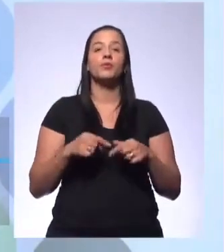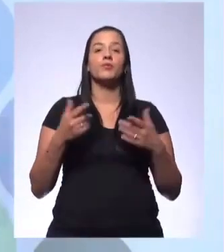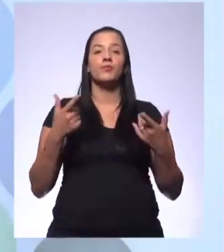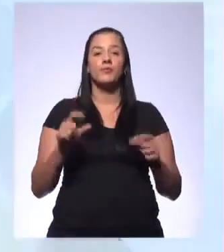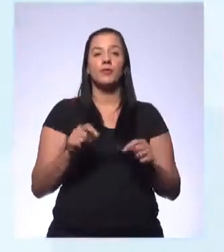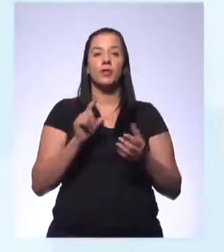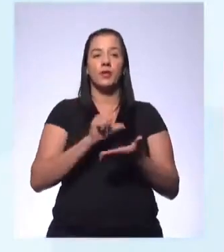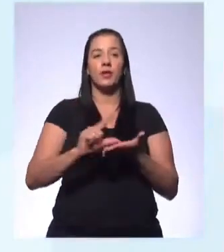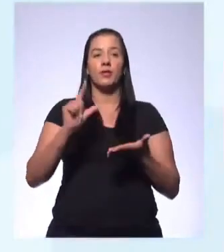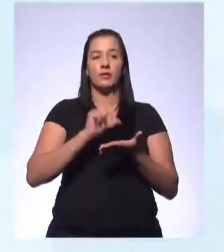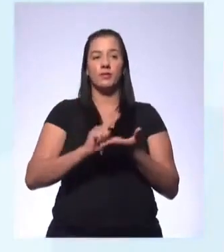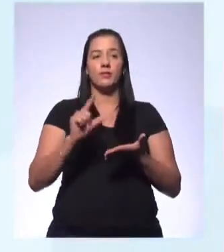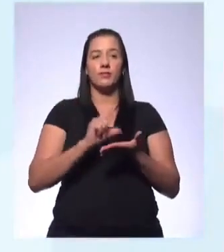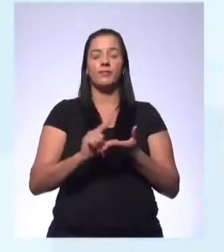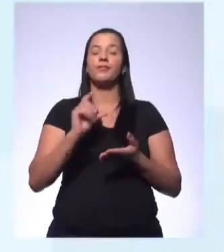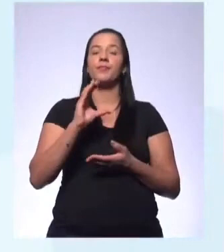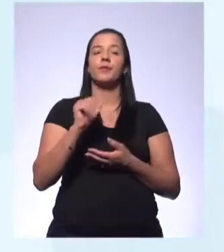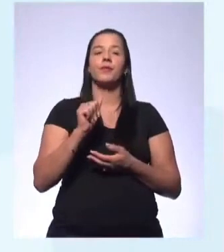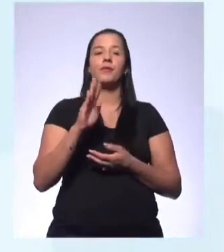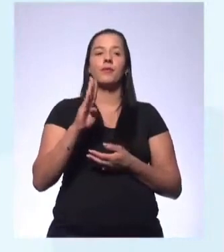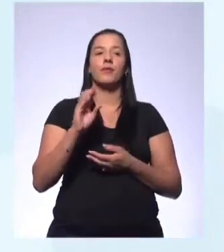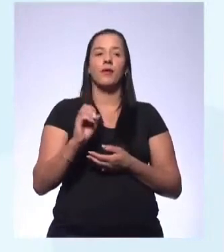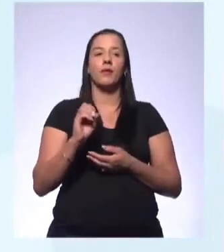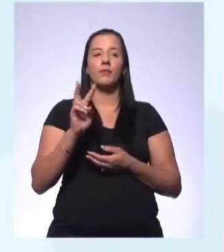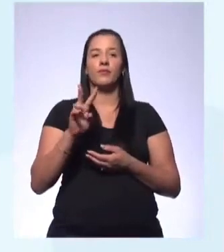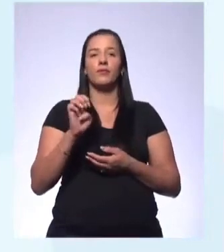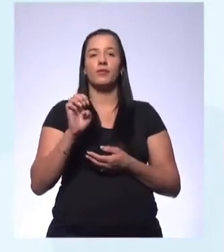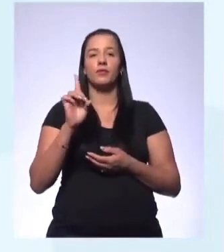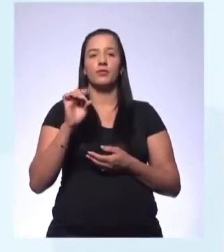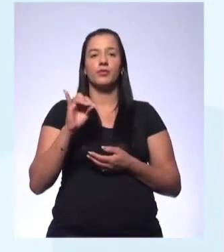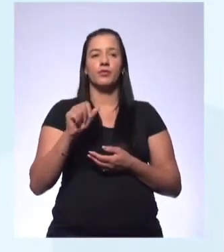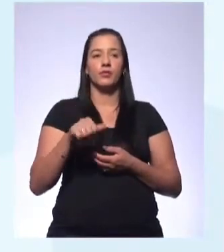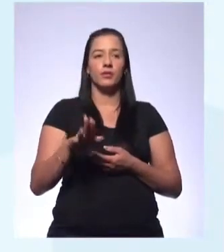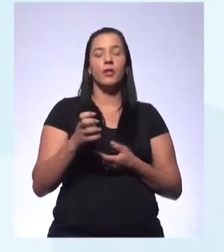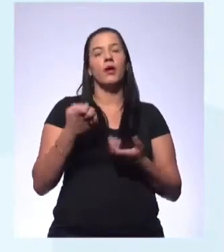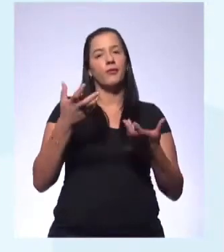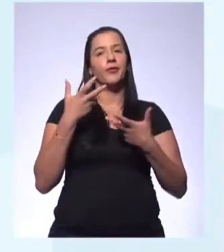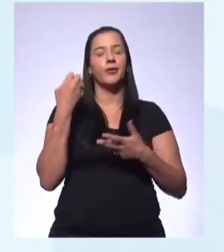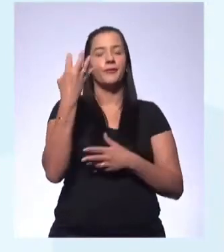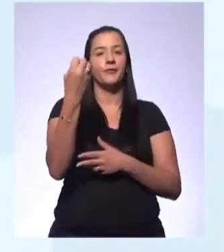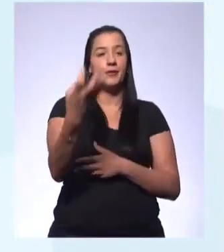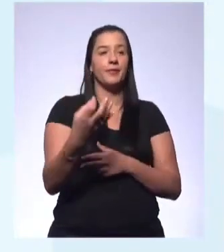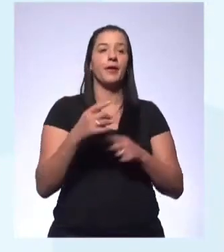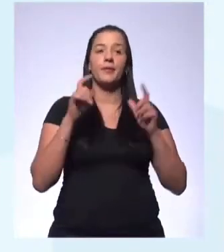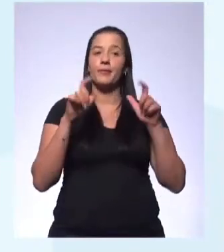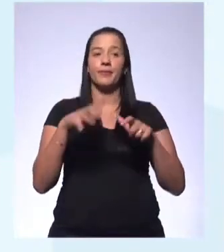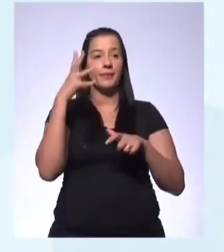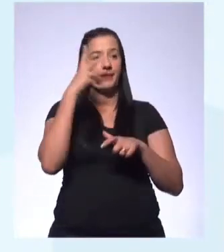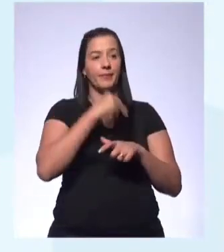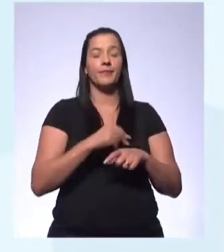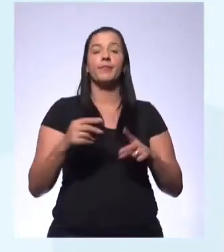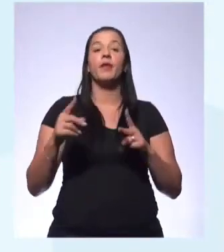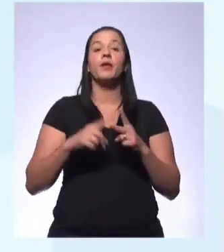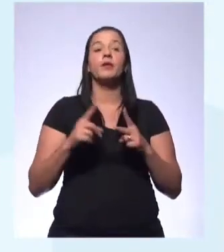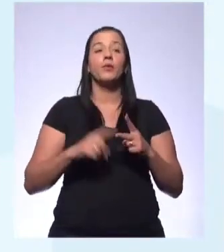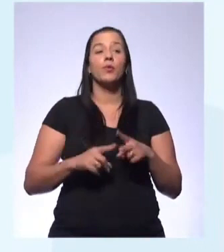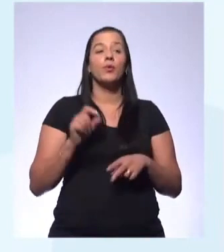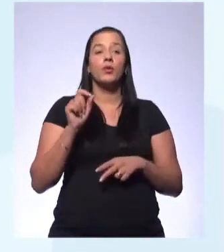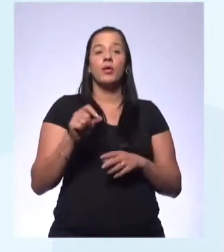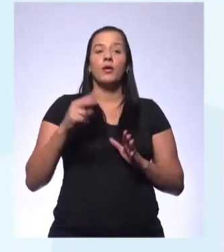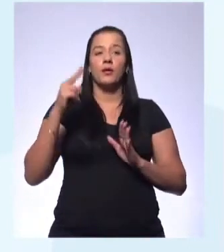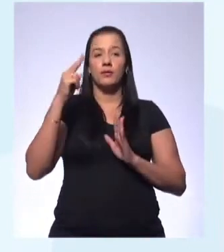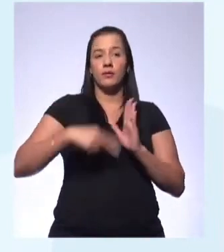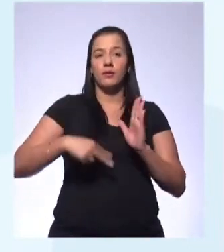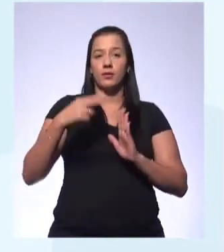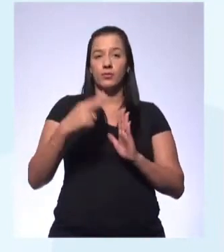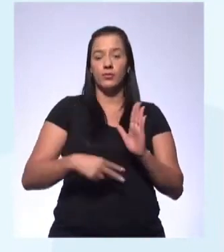literatura cabo-verdiana, nesse lugar maravilhoso, que eu queria viajar para lá. Leitura e análise do poema Visão, de